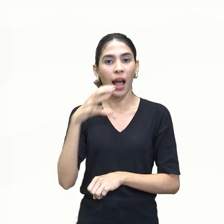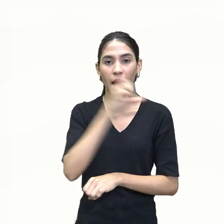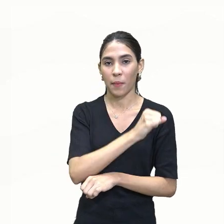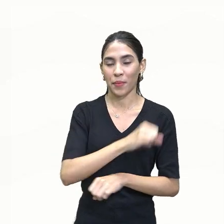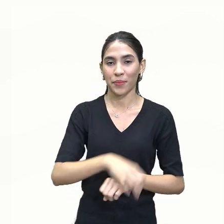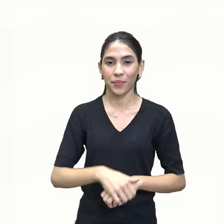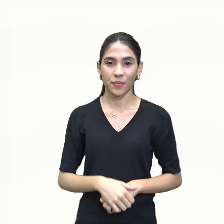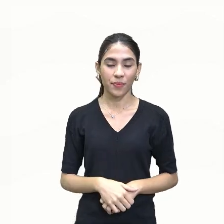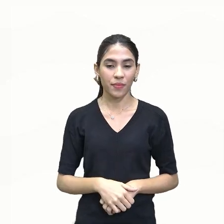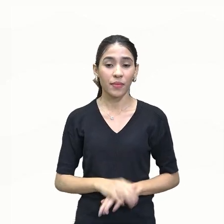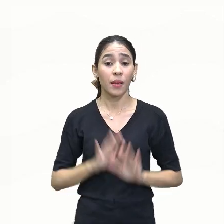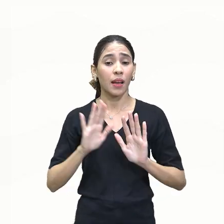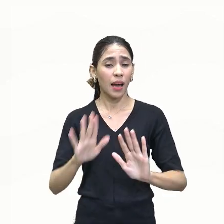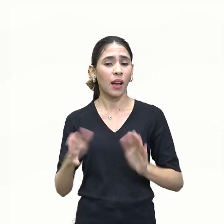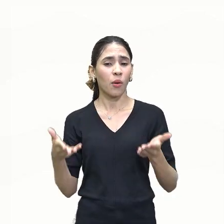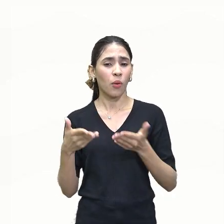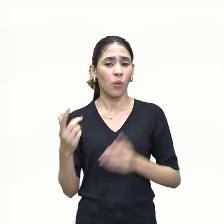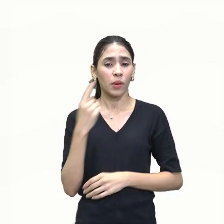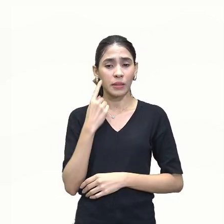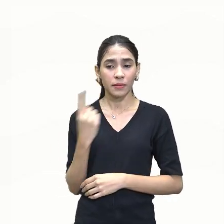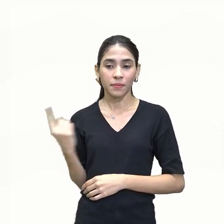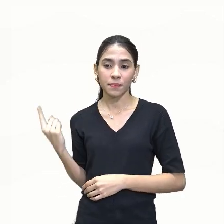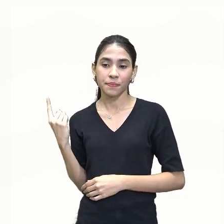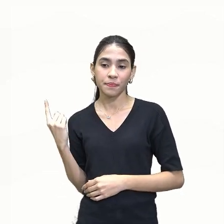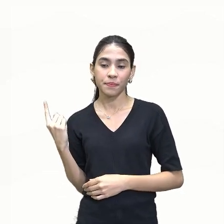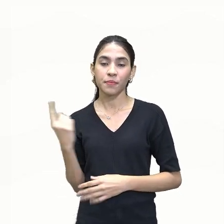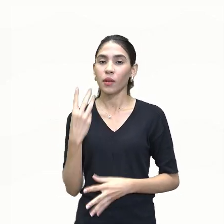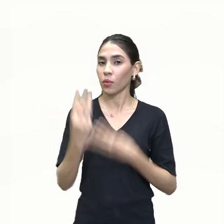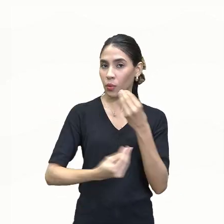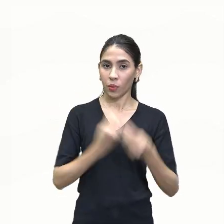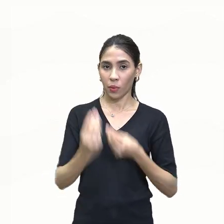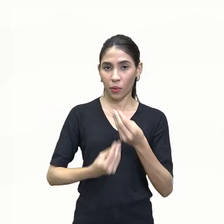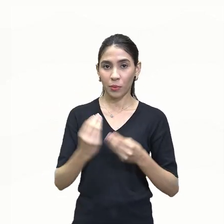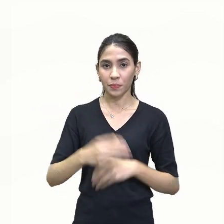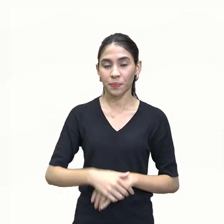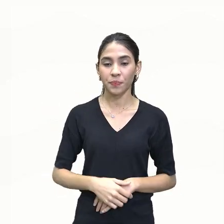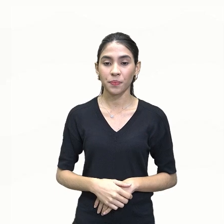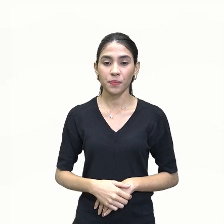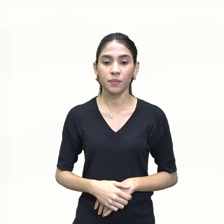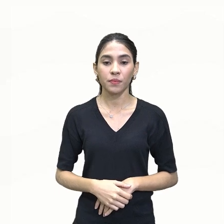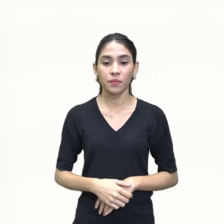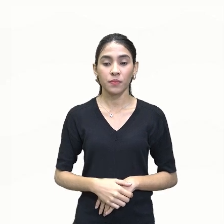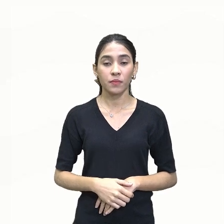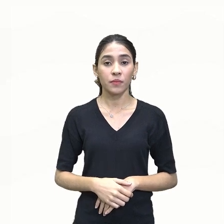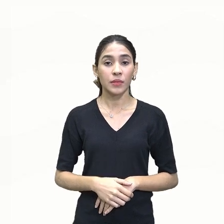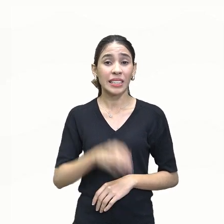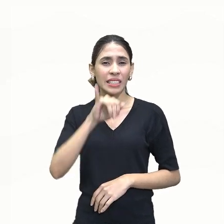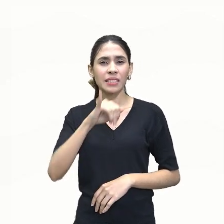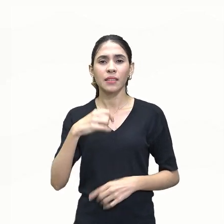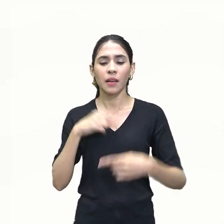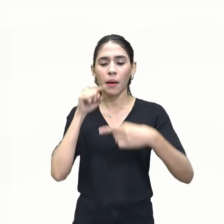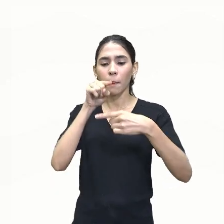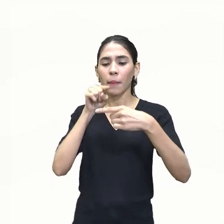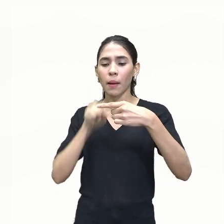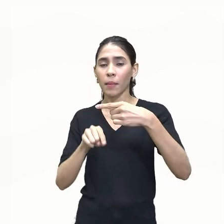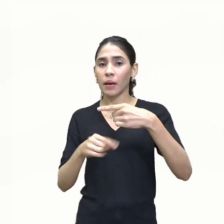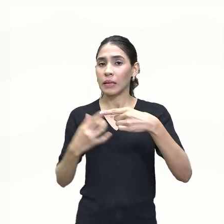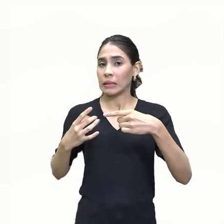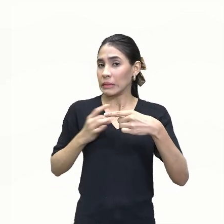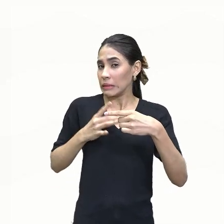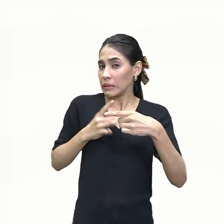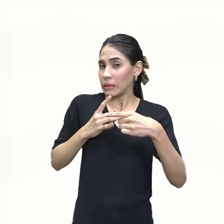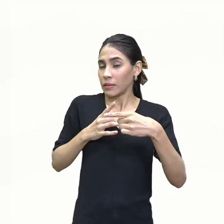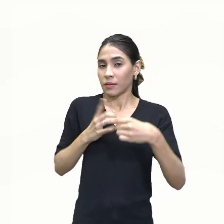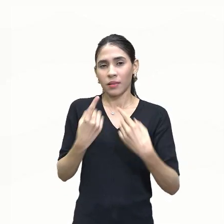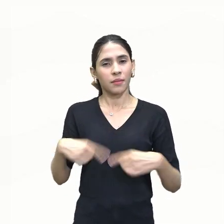agora, professora, esse último exemplo, como vai ficar? Colocou fração, né? Todo mundo fica com medo.